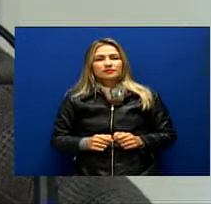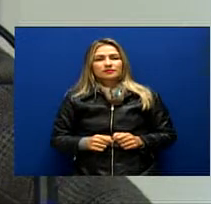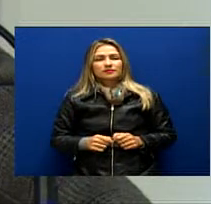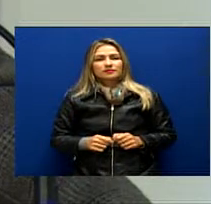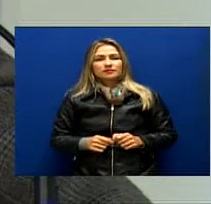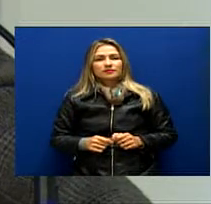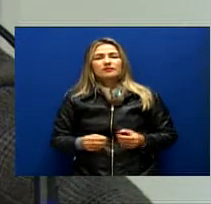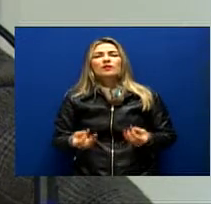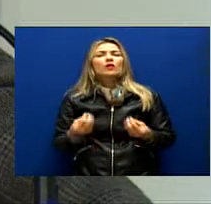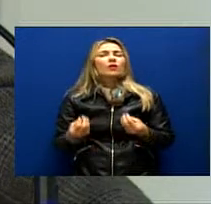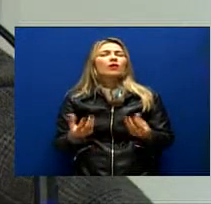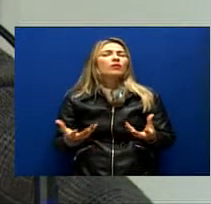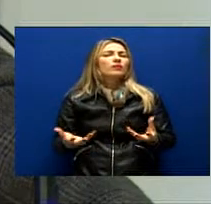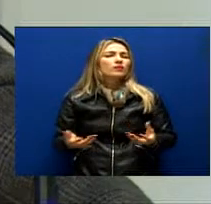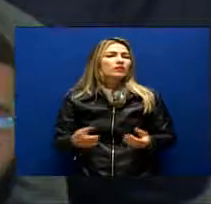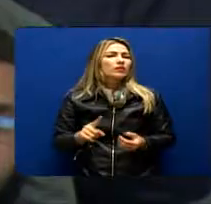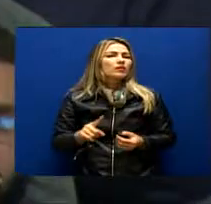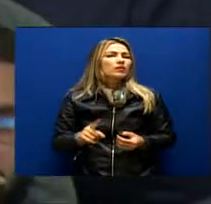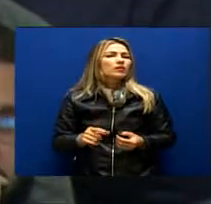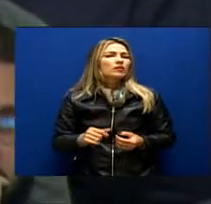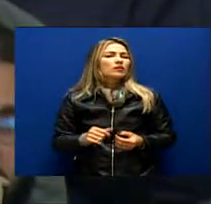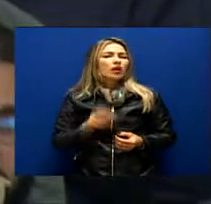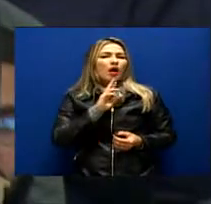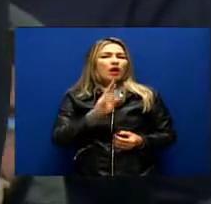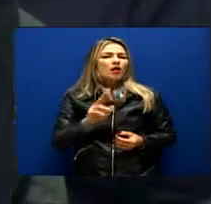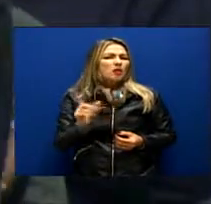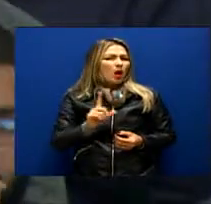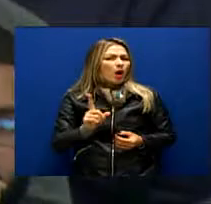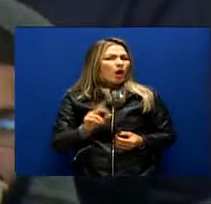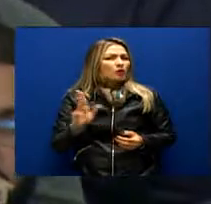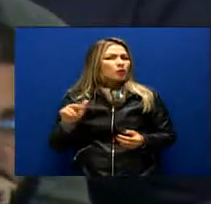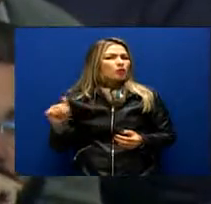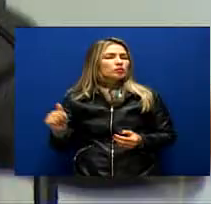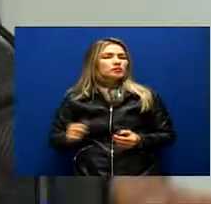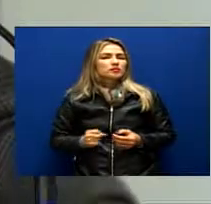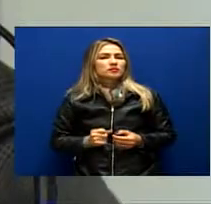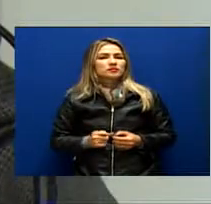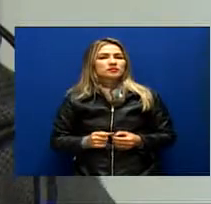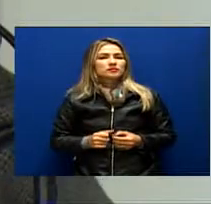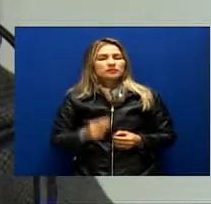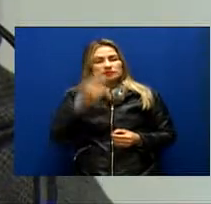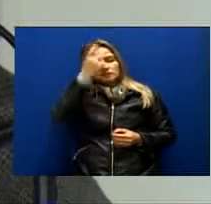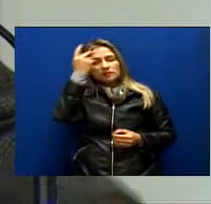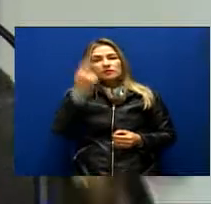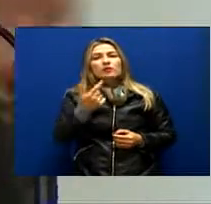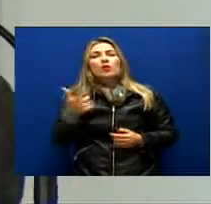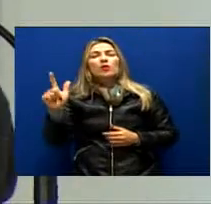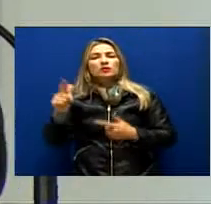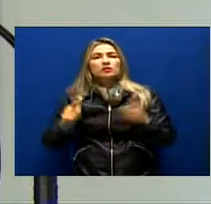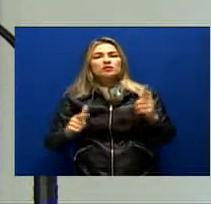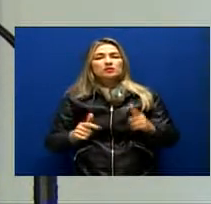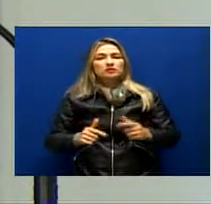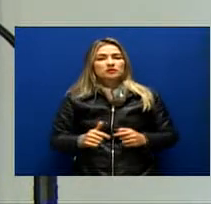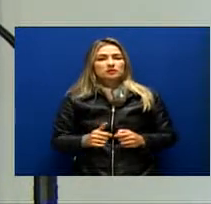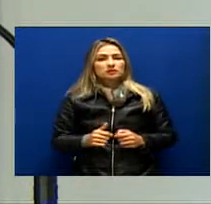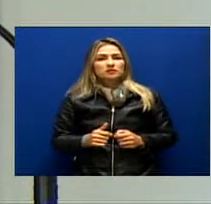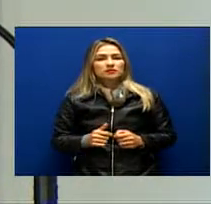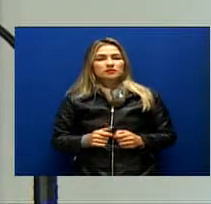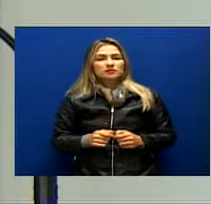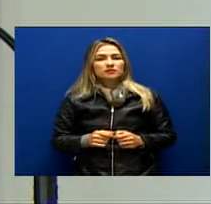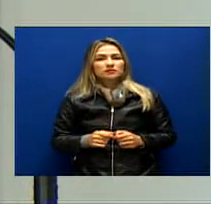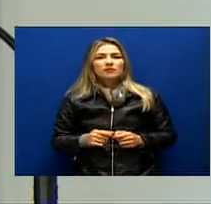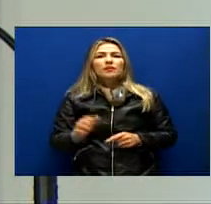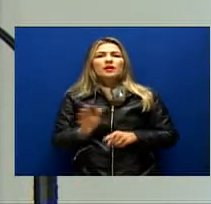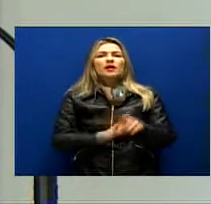Como é que é? Não entendi. Não, o pessoal aqui gosta, estou dizendo os outros. Nunca lhe perguntaram